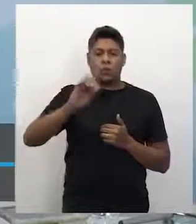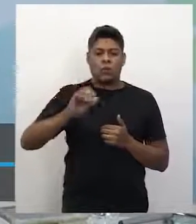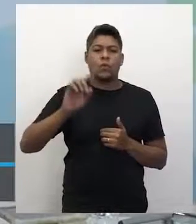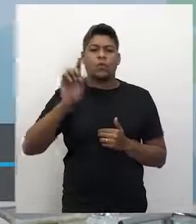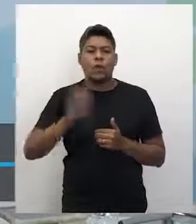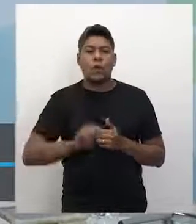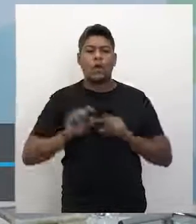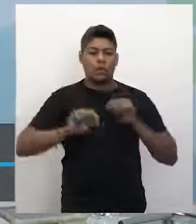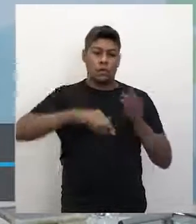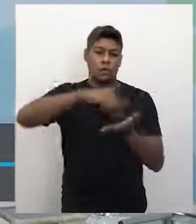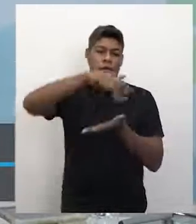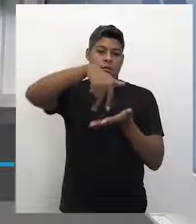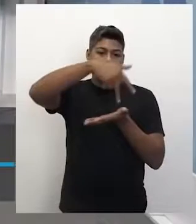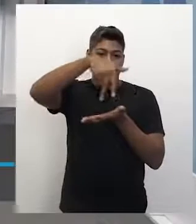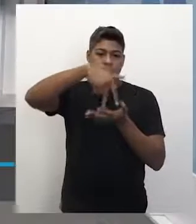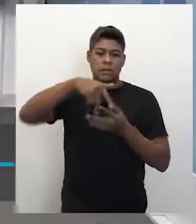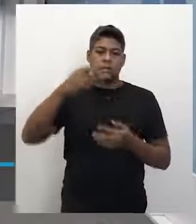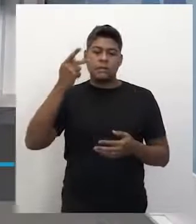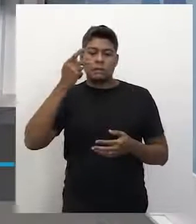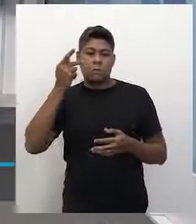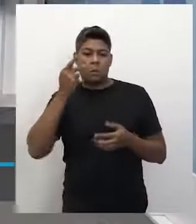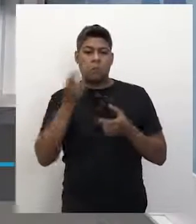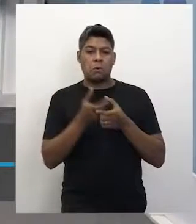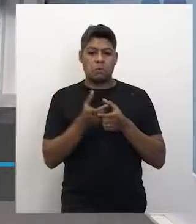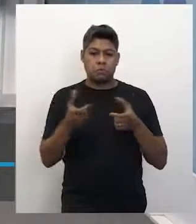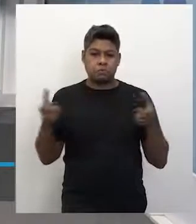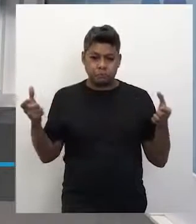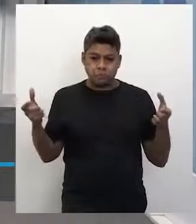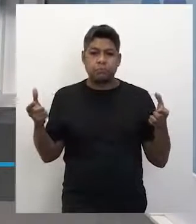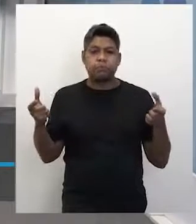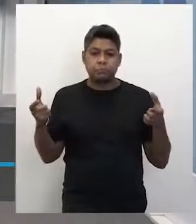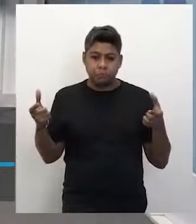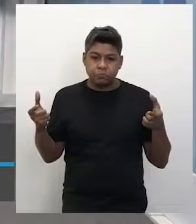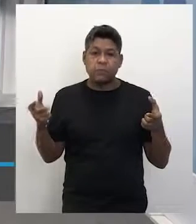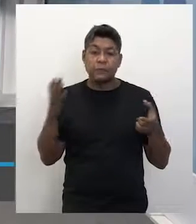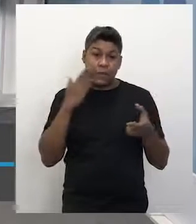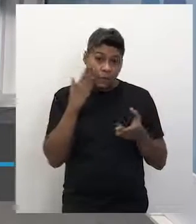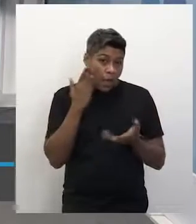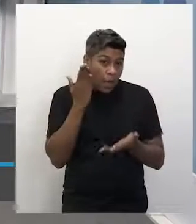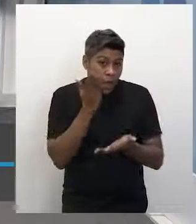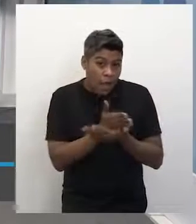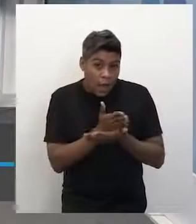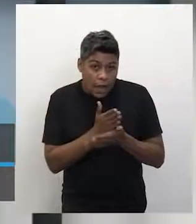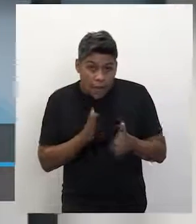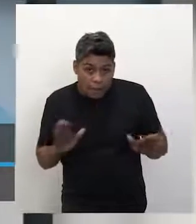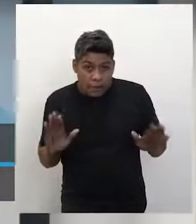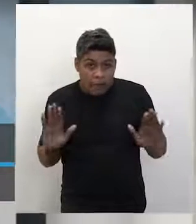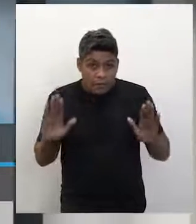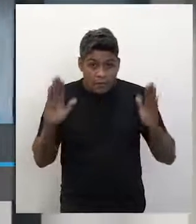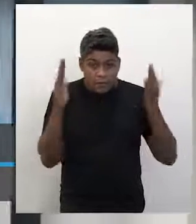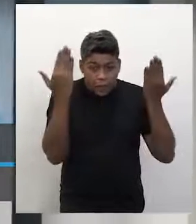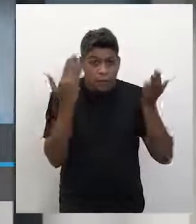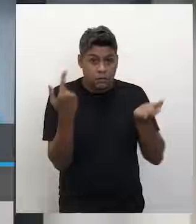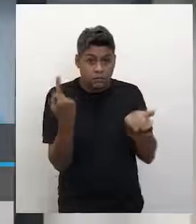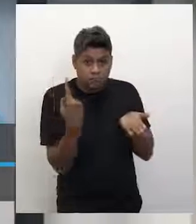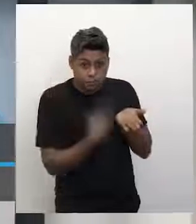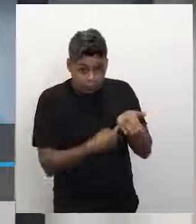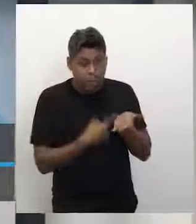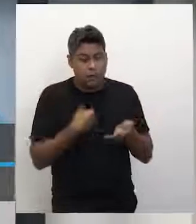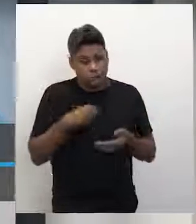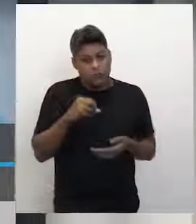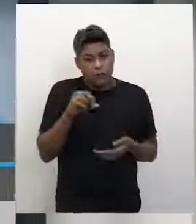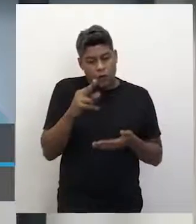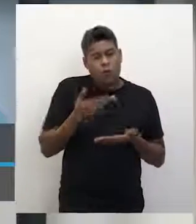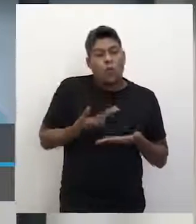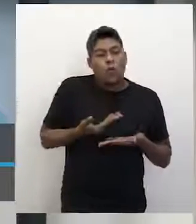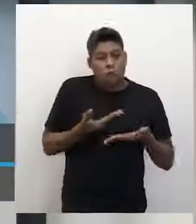também em dança. Não, São Paulo é muito grande, né? Aliás, turma, quando tudo isso acabar, começar as festas nas cidades, convida eu vou, viu?